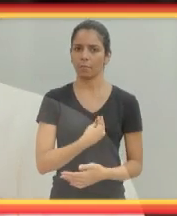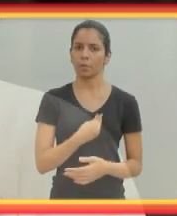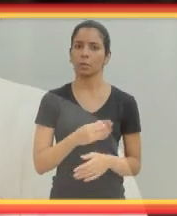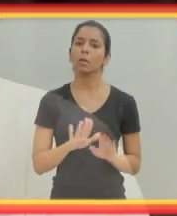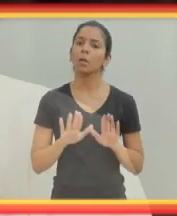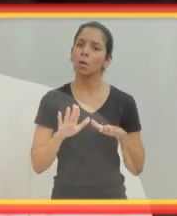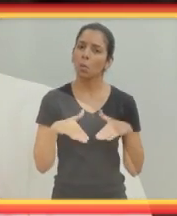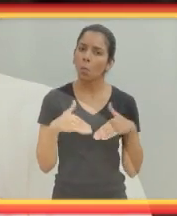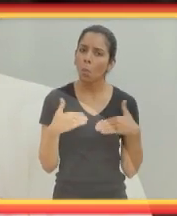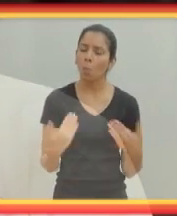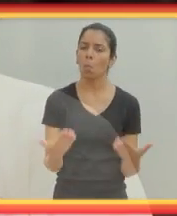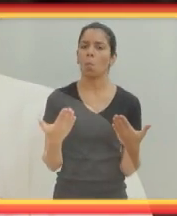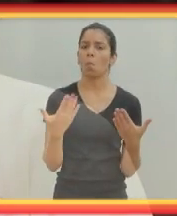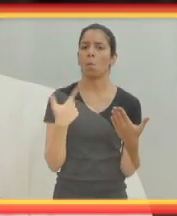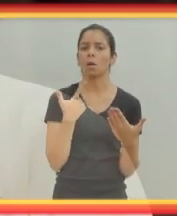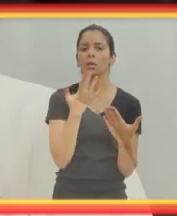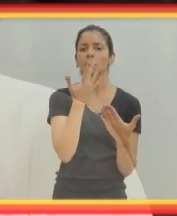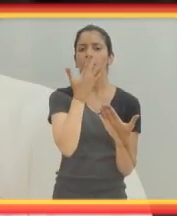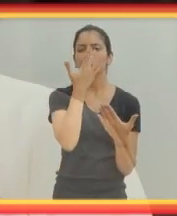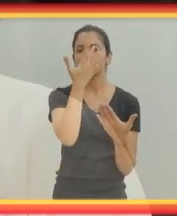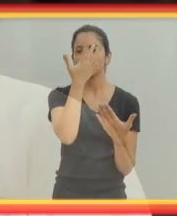processo da vida. E